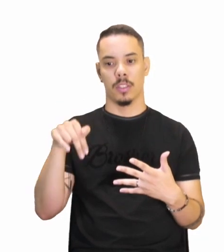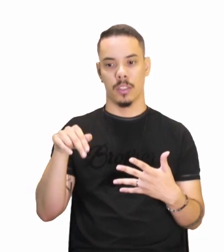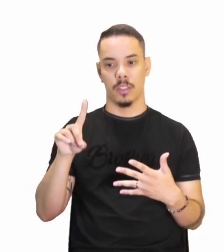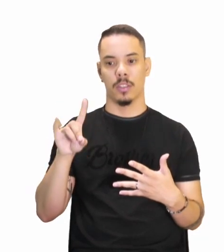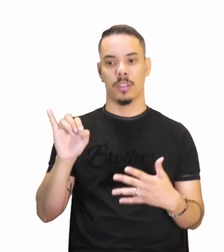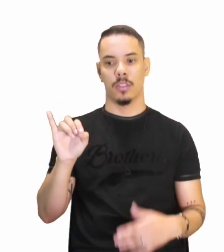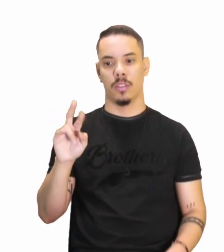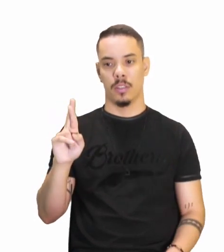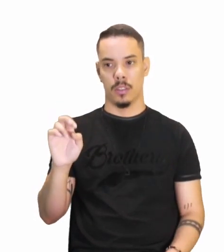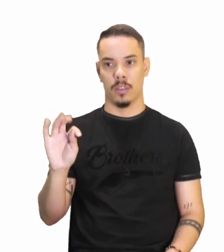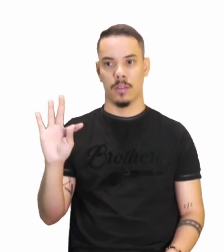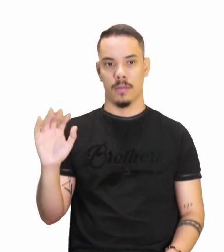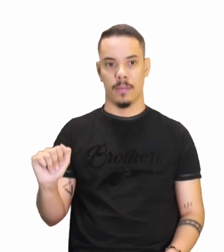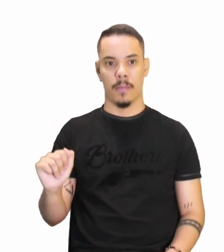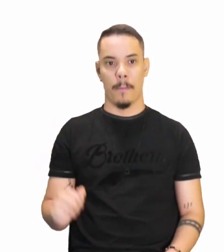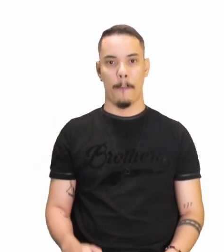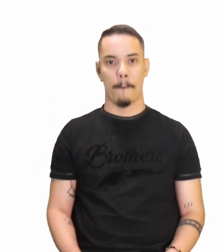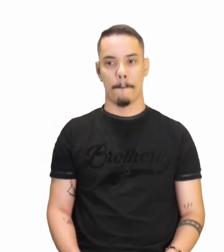anafórica